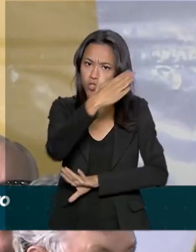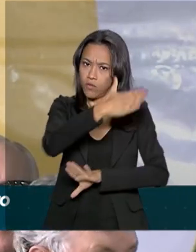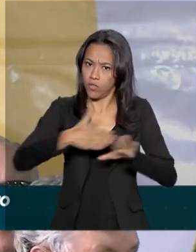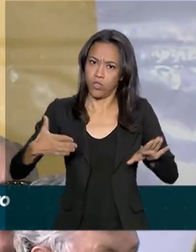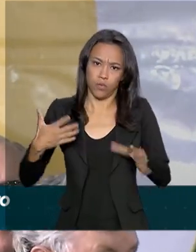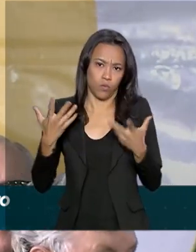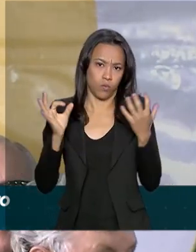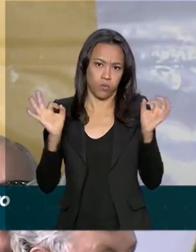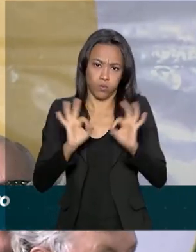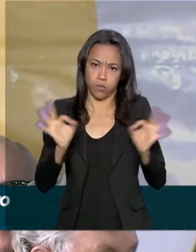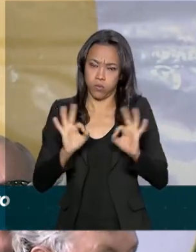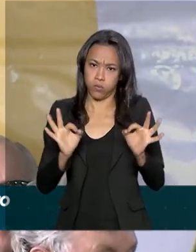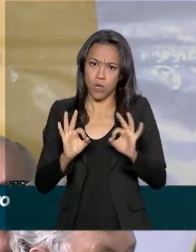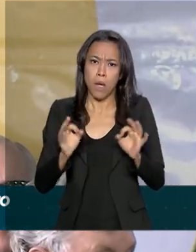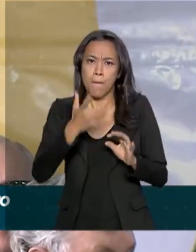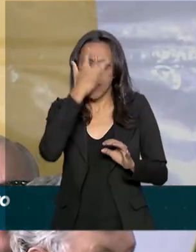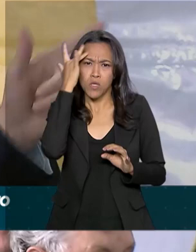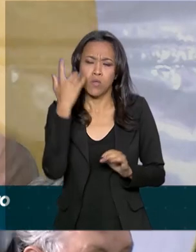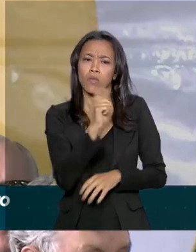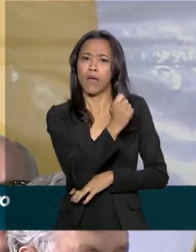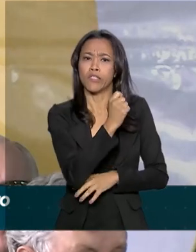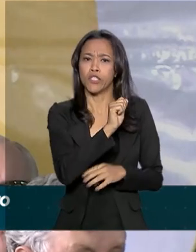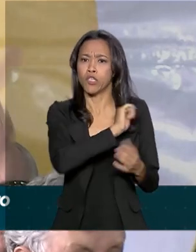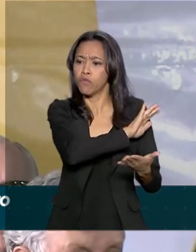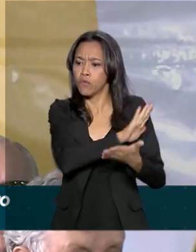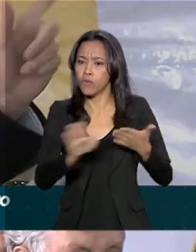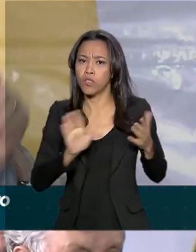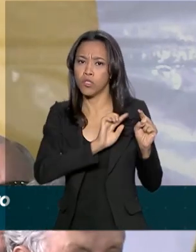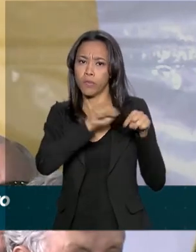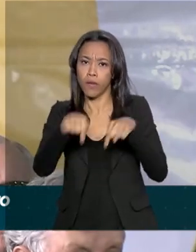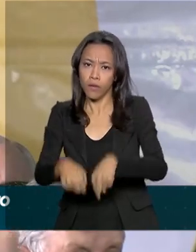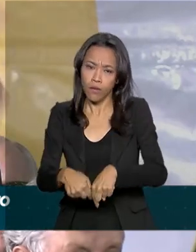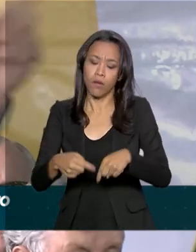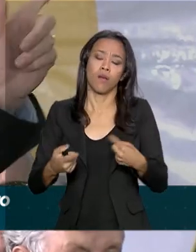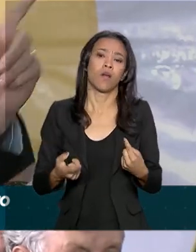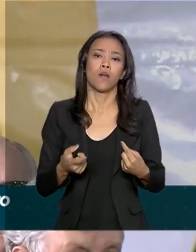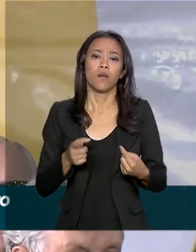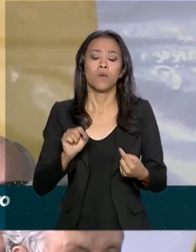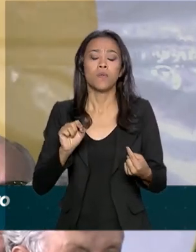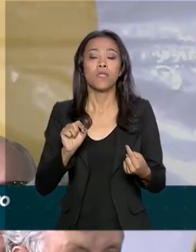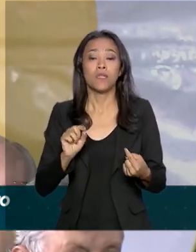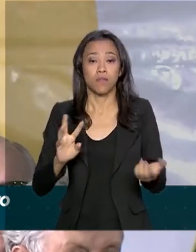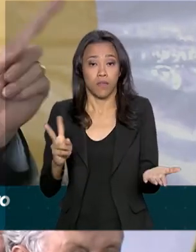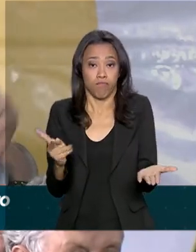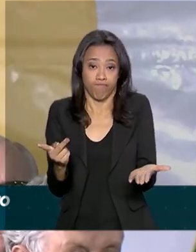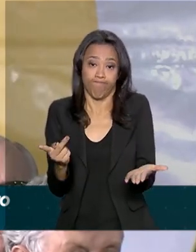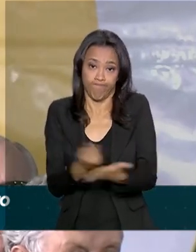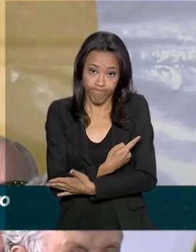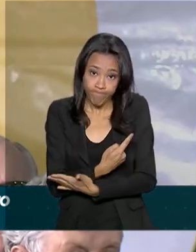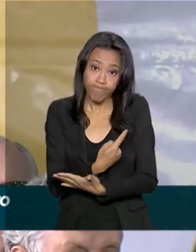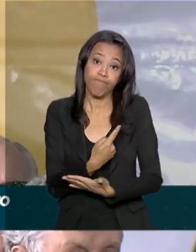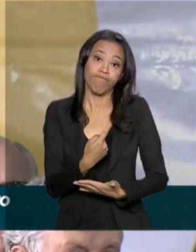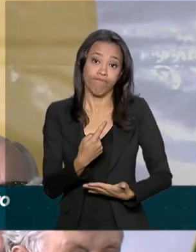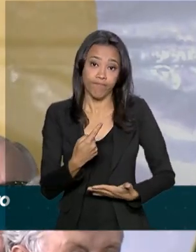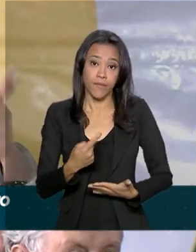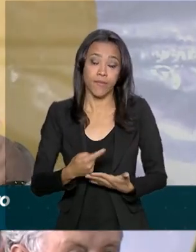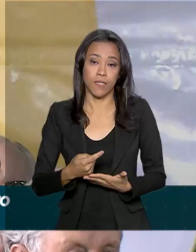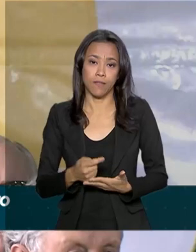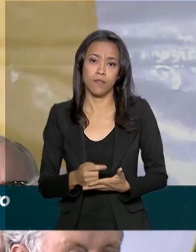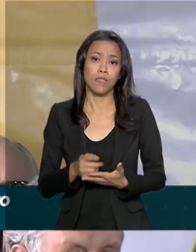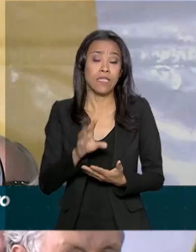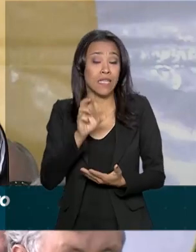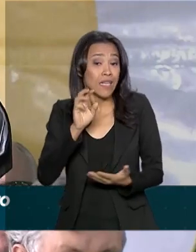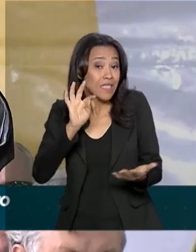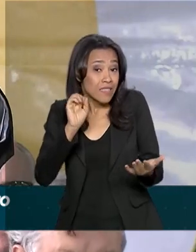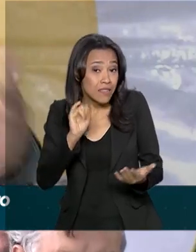Irmãos argentinos fugindo para cá, tendo em vista o que de ruim aparece que deve se concretizar por lá,